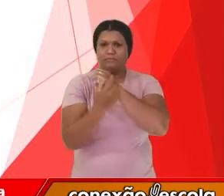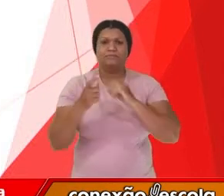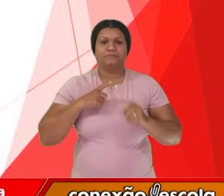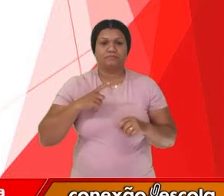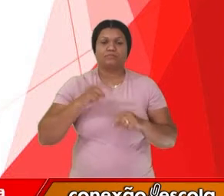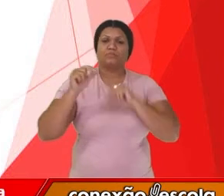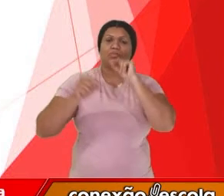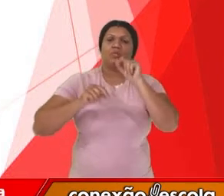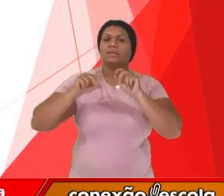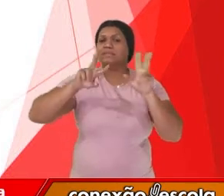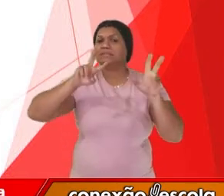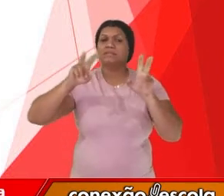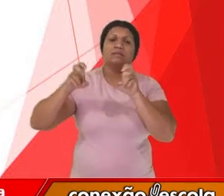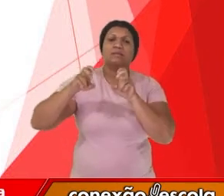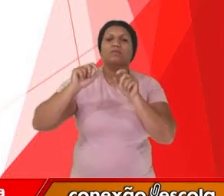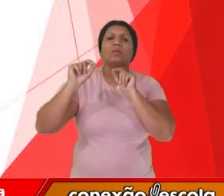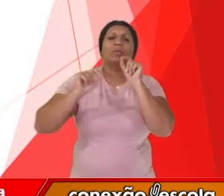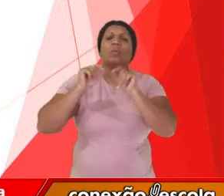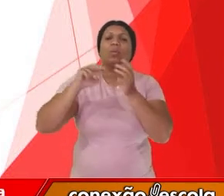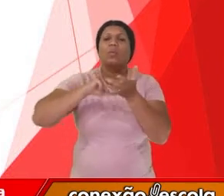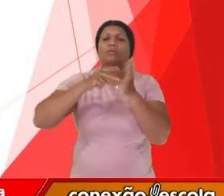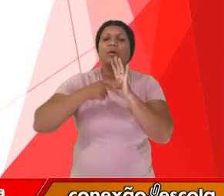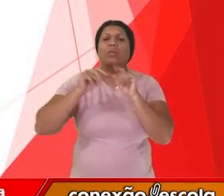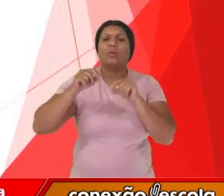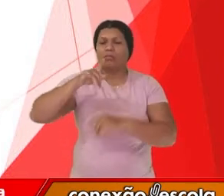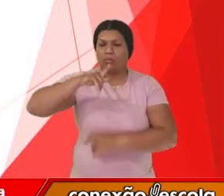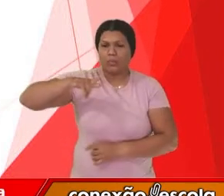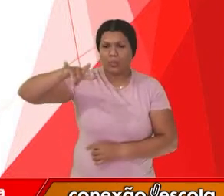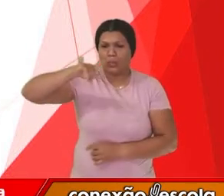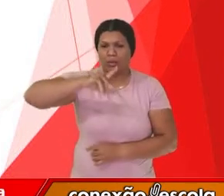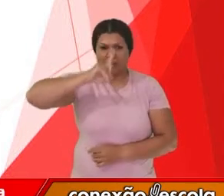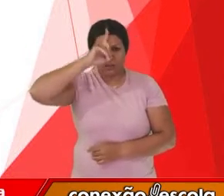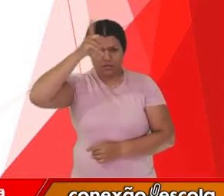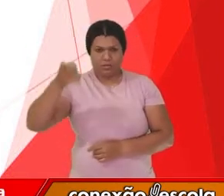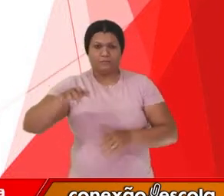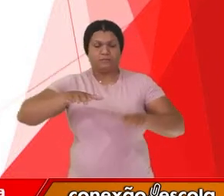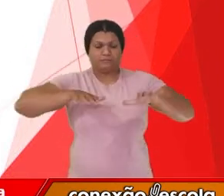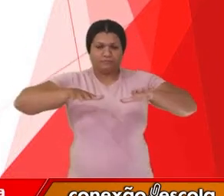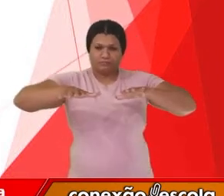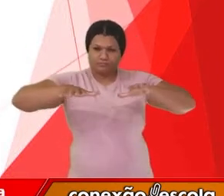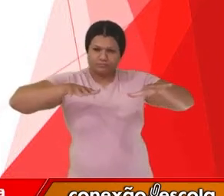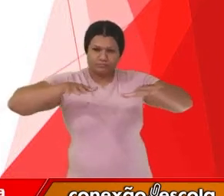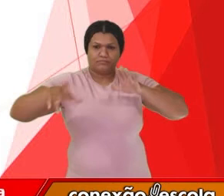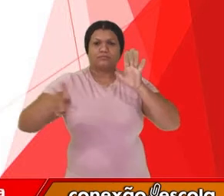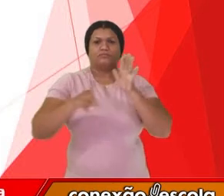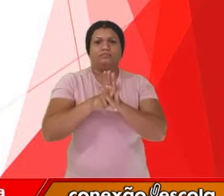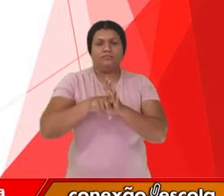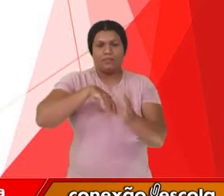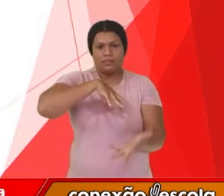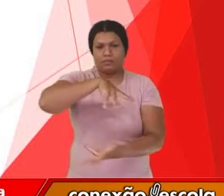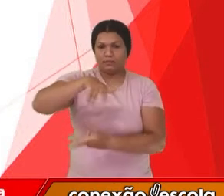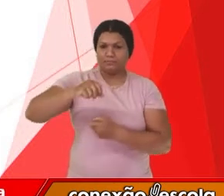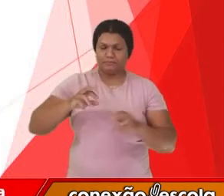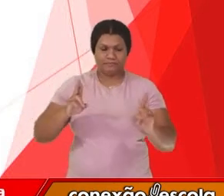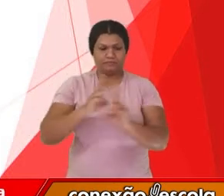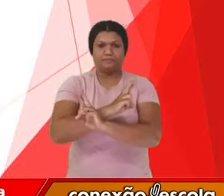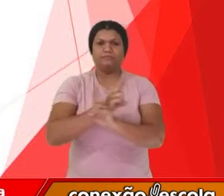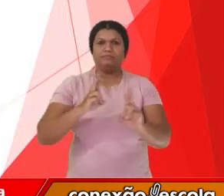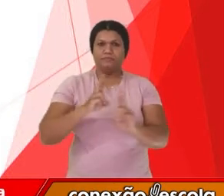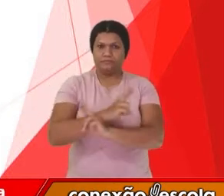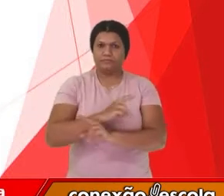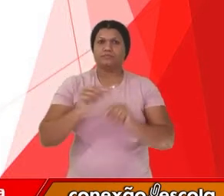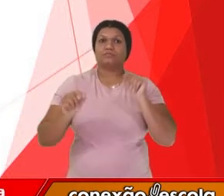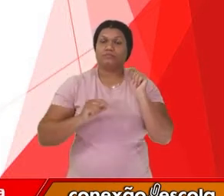é um satélite natural, os movimentos da Terra, a relação entre o Sol,